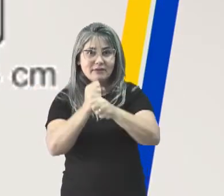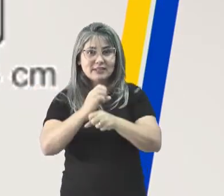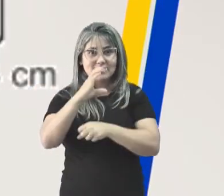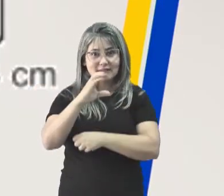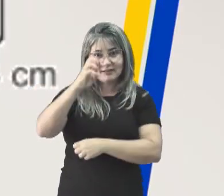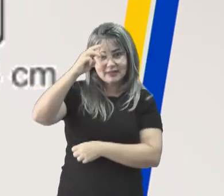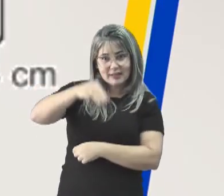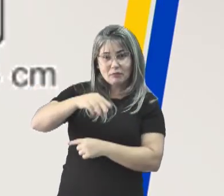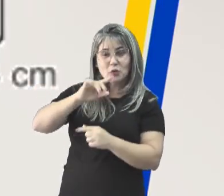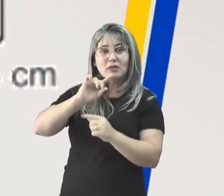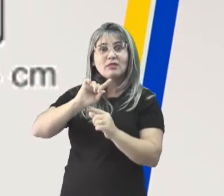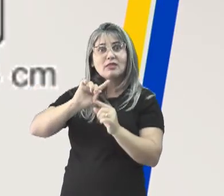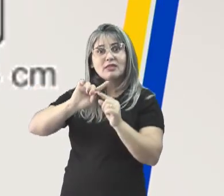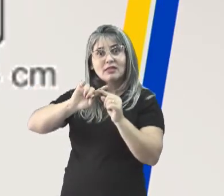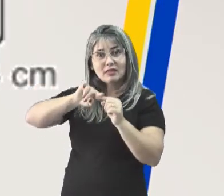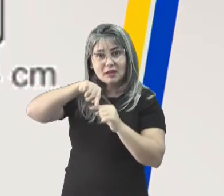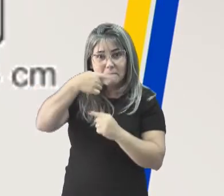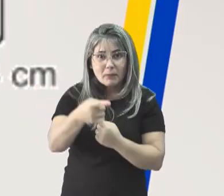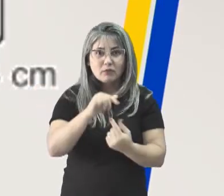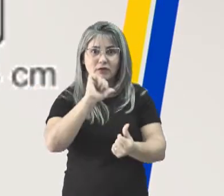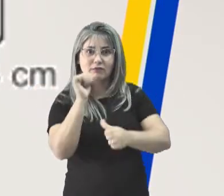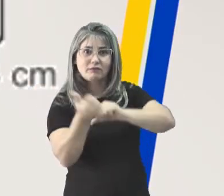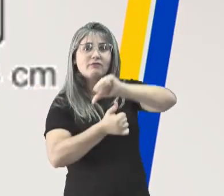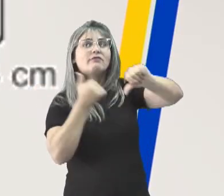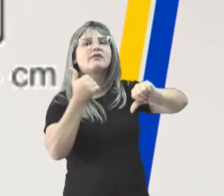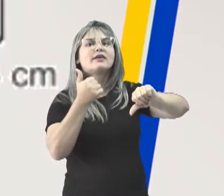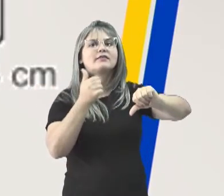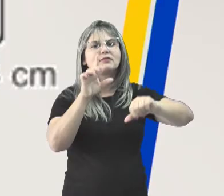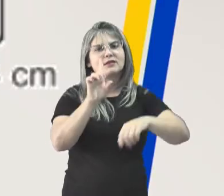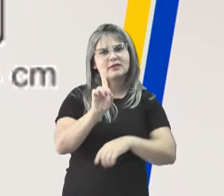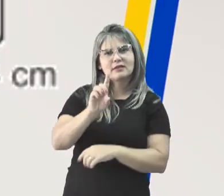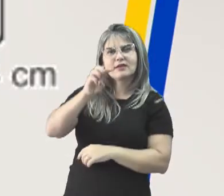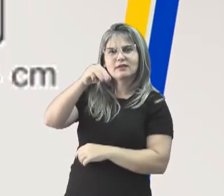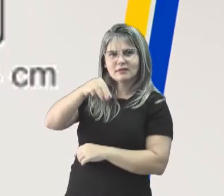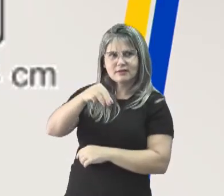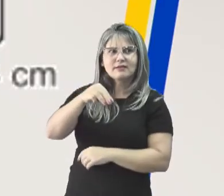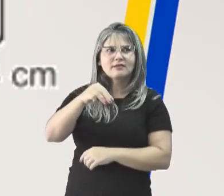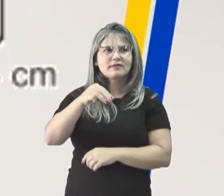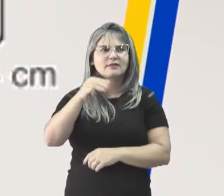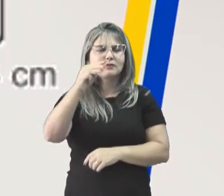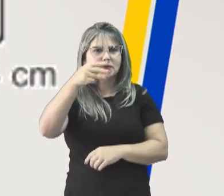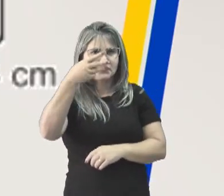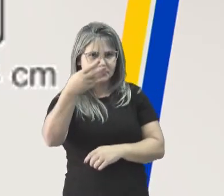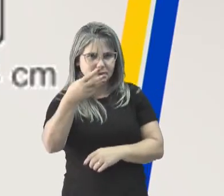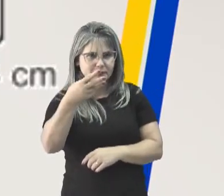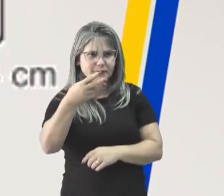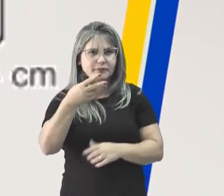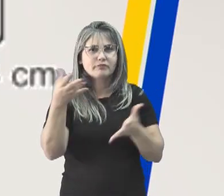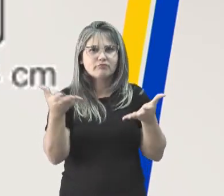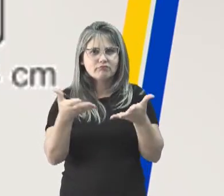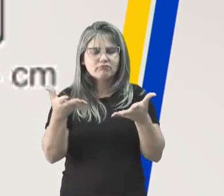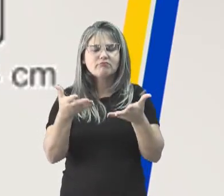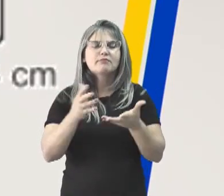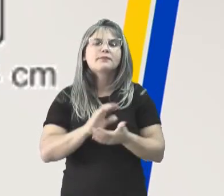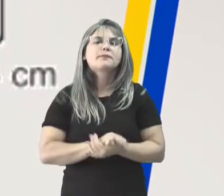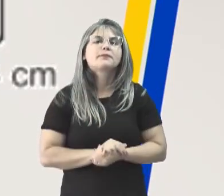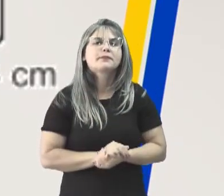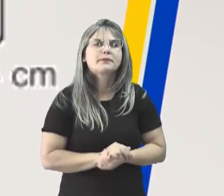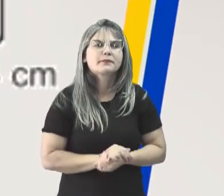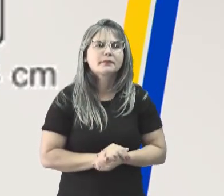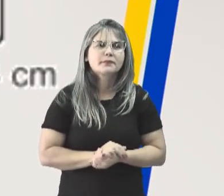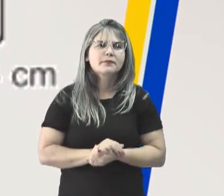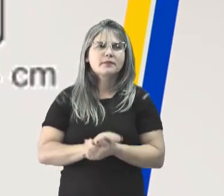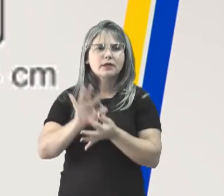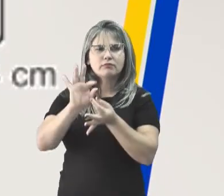volume, multiplicando essas três medidas aí. Vamos utilizar elas em centímetros, então comprimento